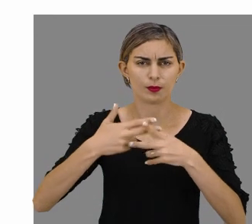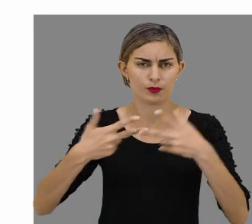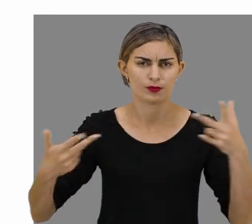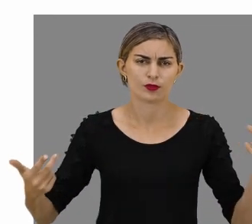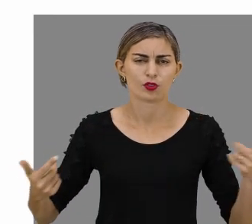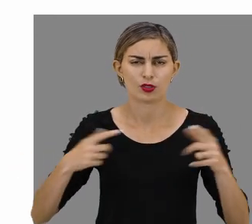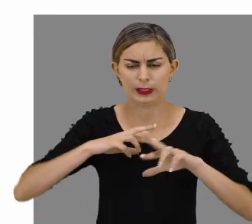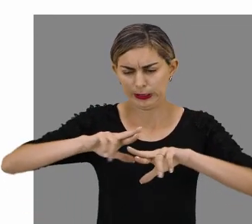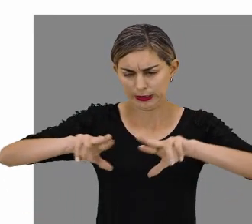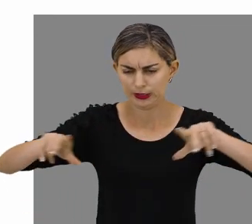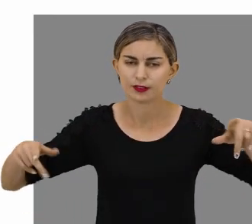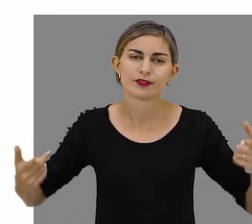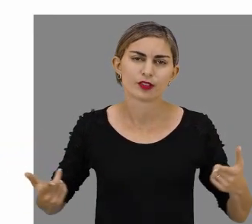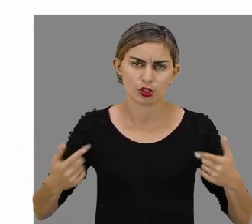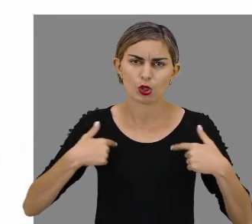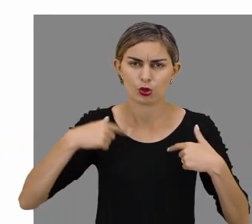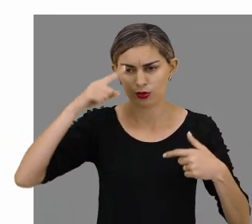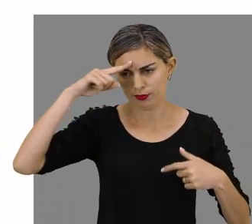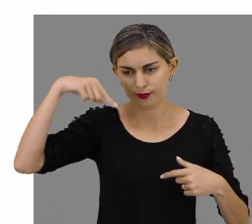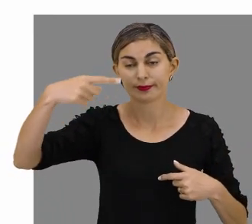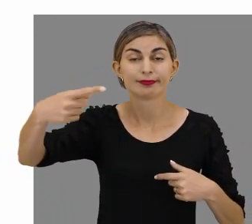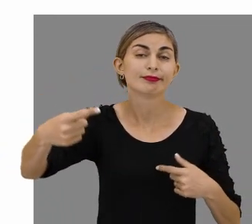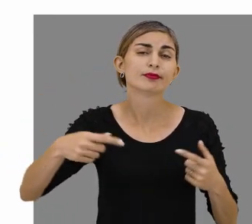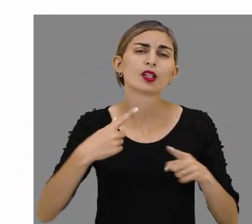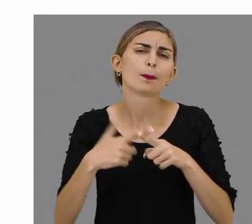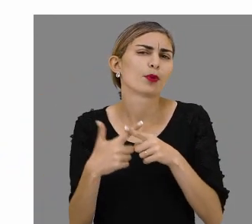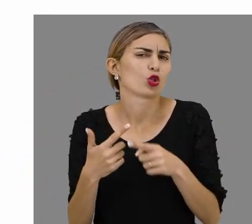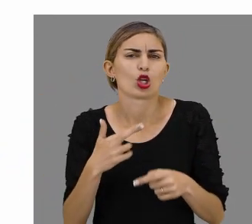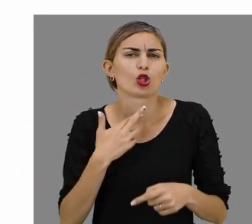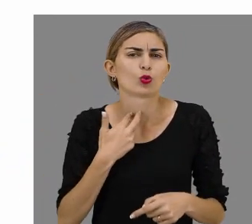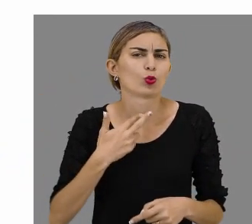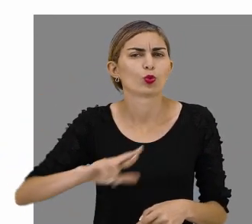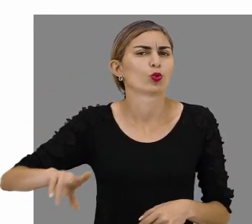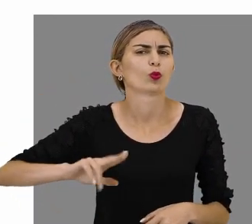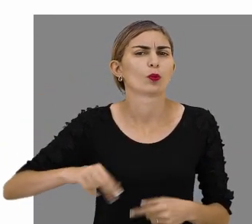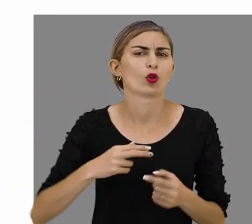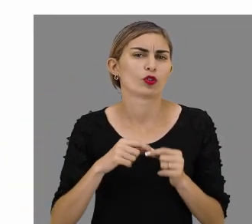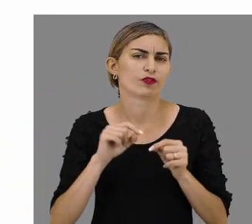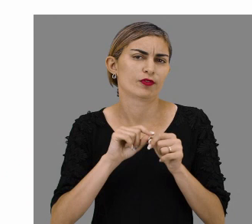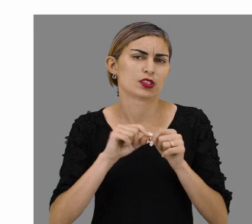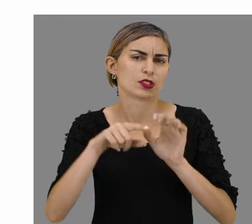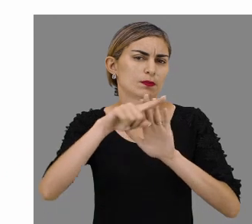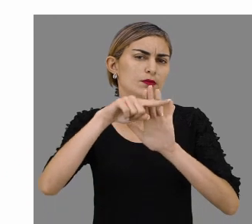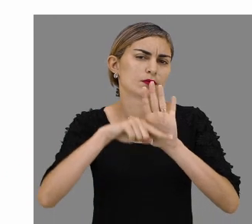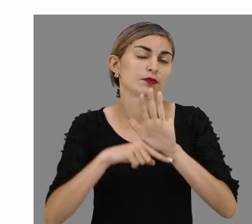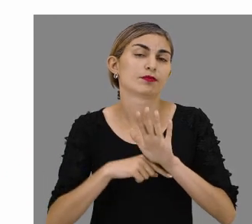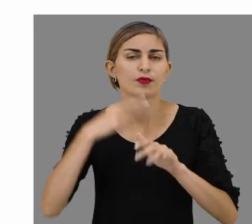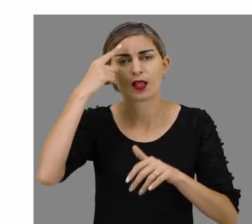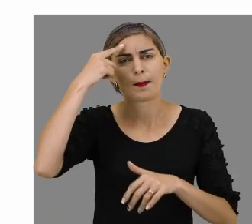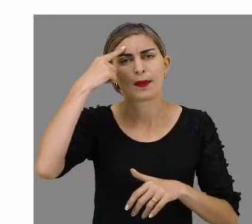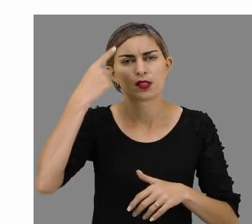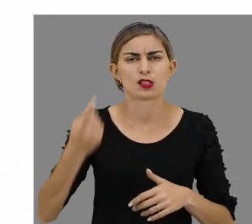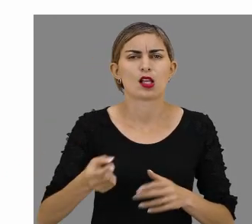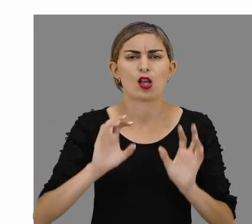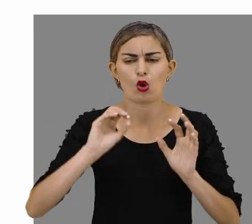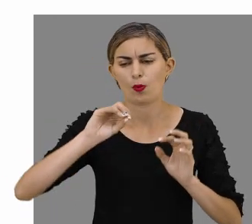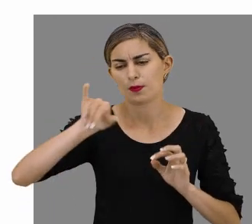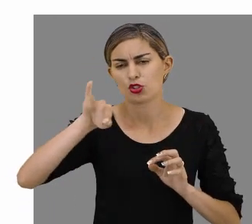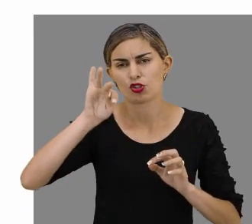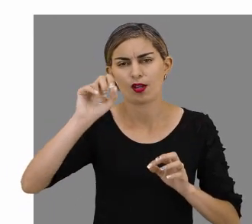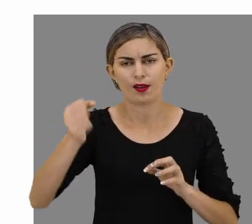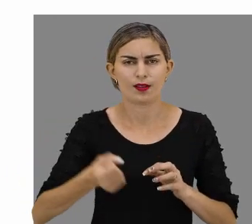coisa com diversos produtos do nosso dia a dia, por que não podemos fazer o mesmo com a programação? Pensar em termos